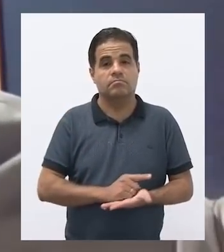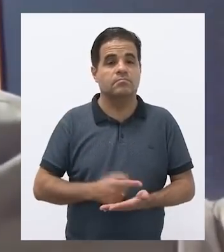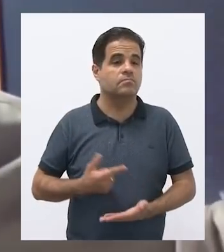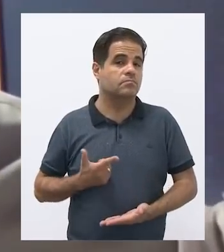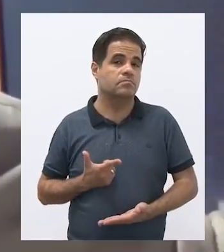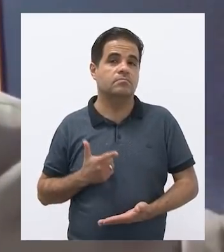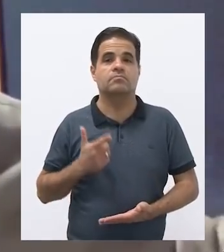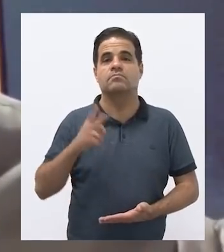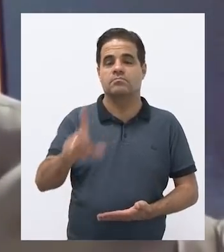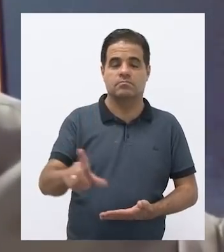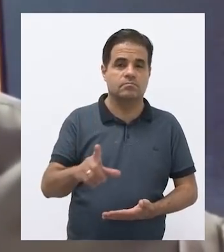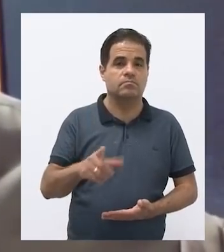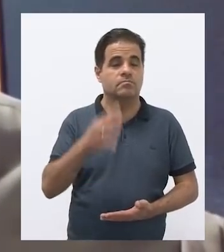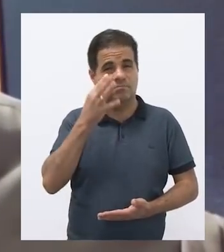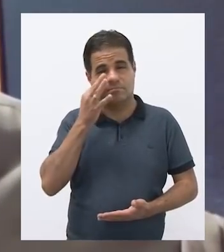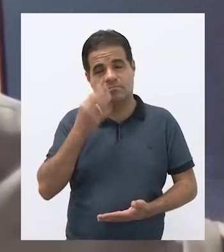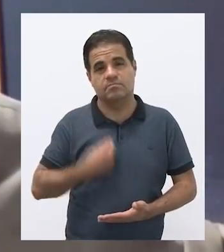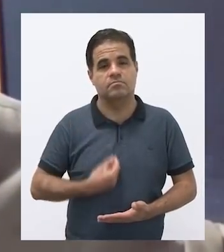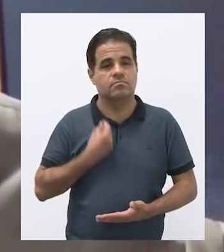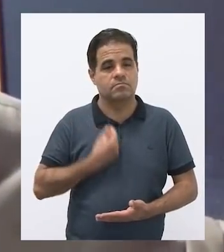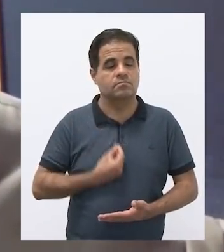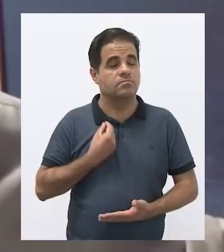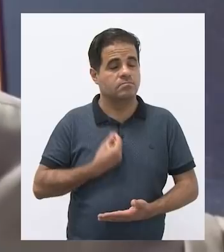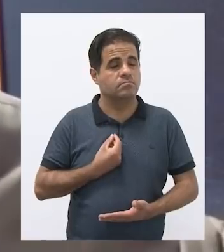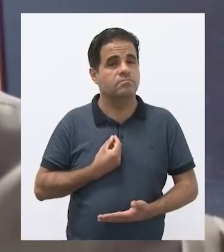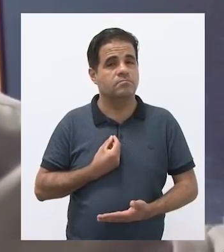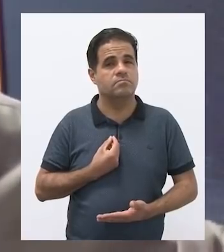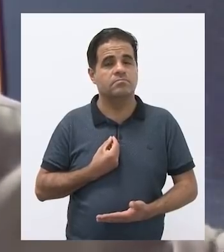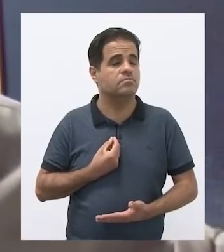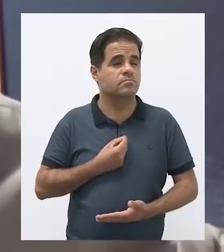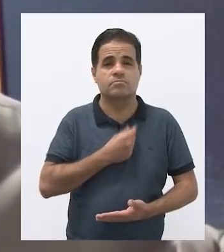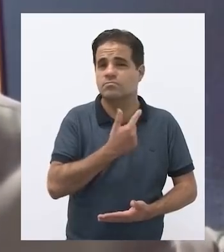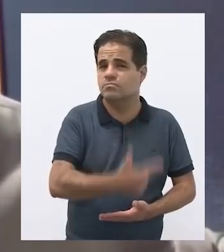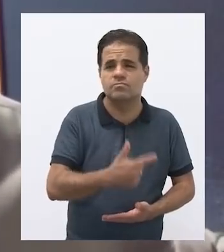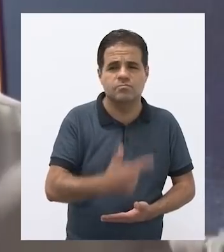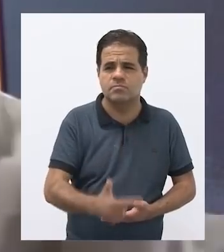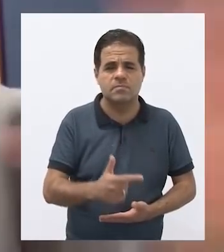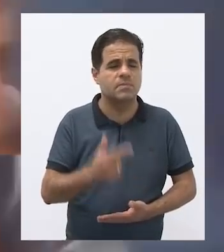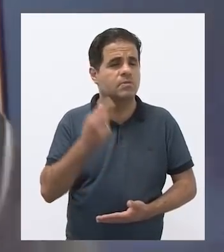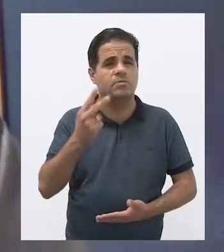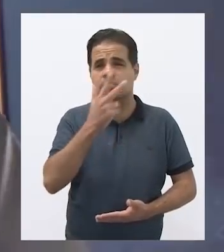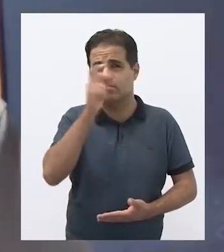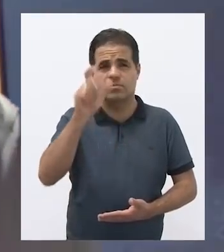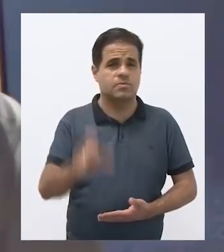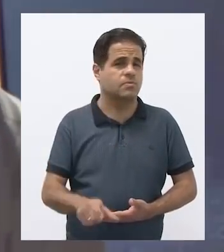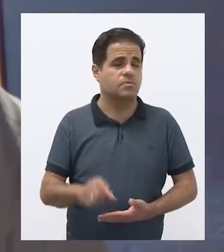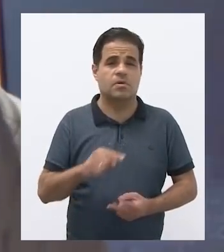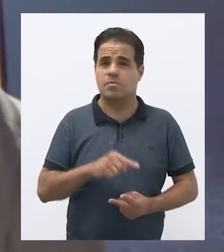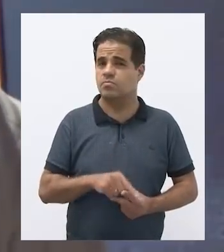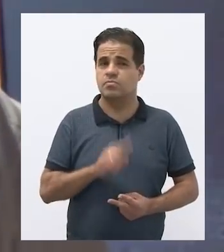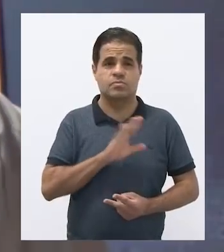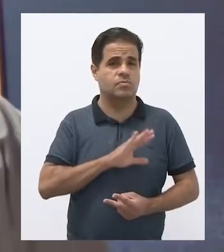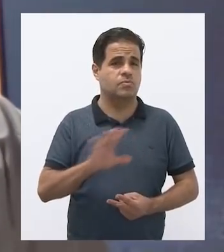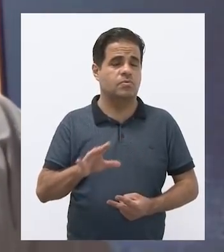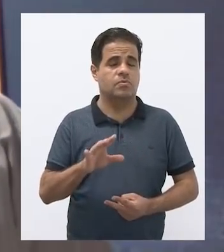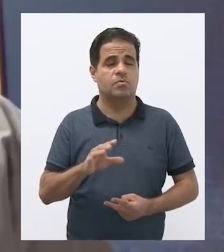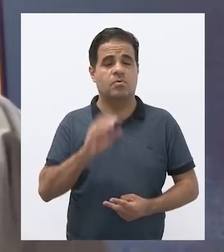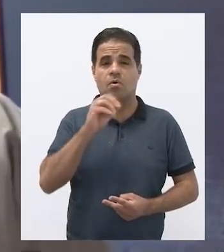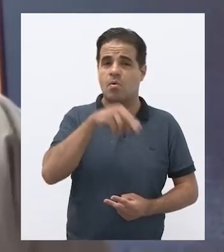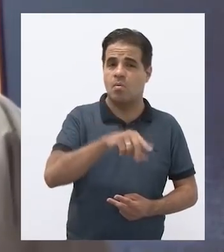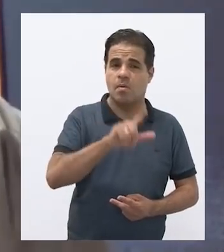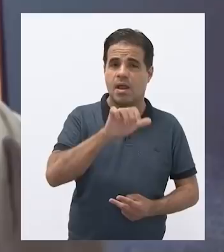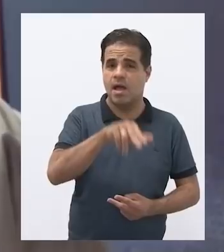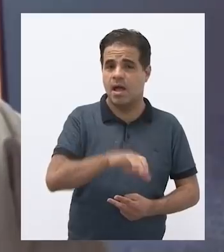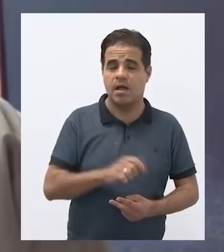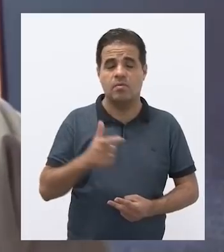outro presencialmente, fisicamente. Não existem duas personas, é um só, online e offline. Eu sou